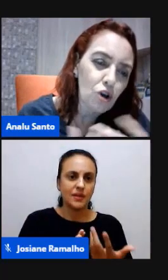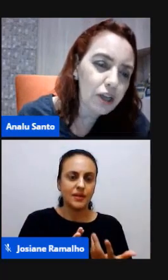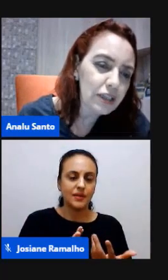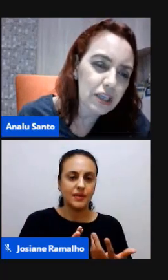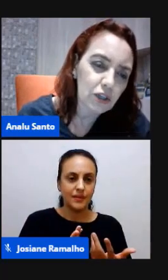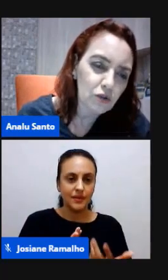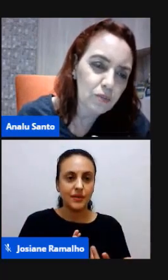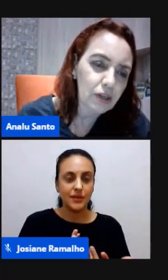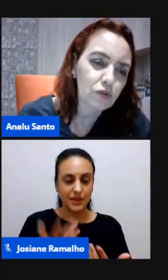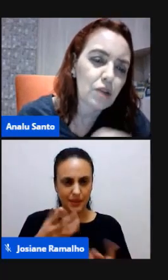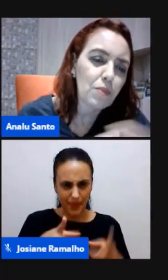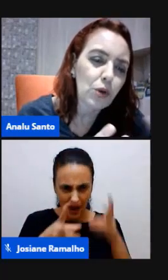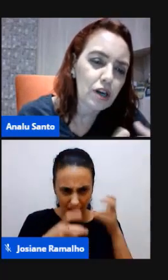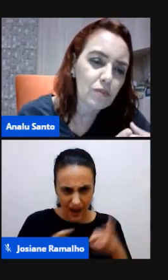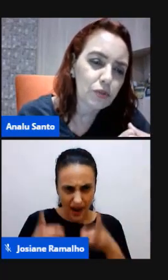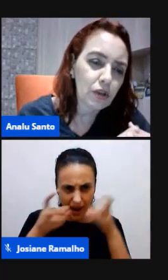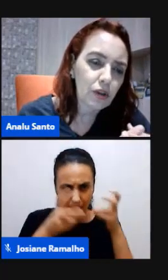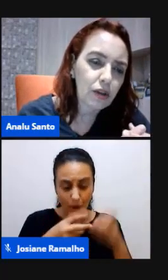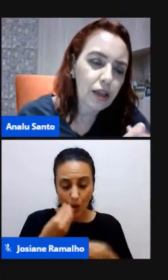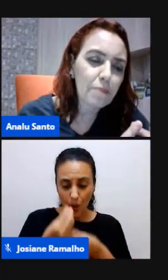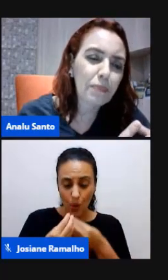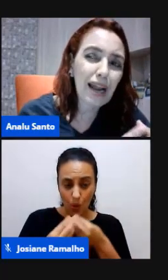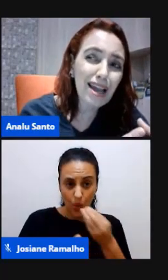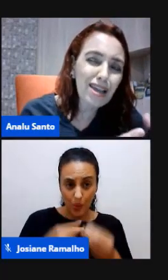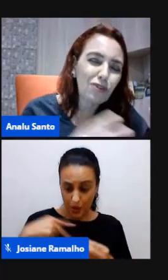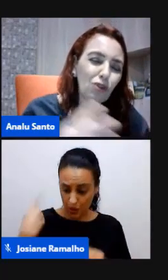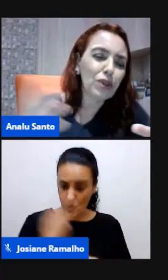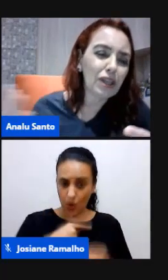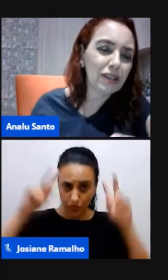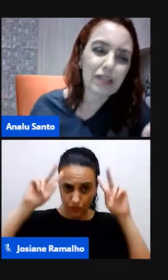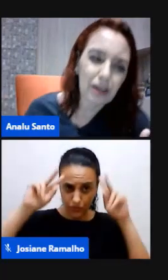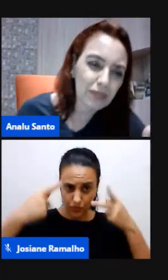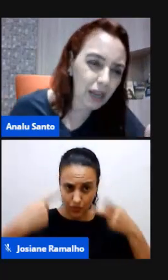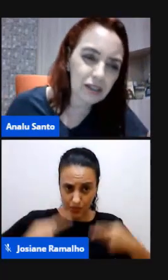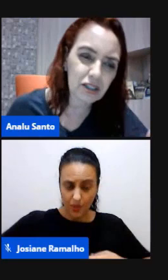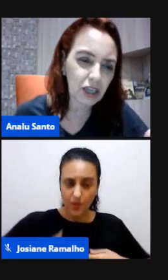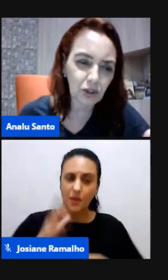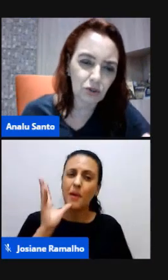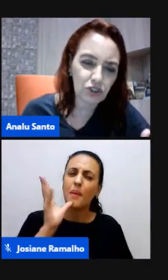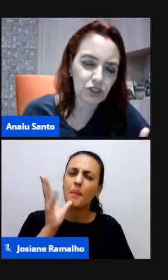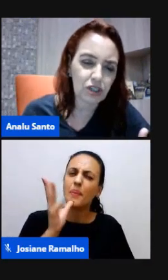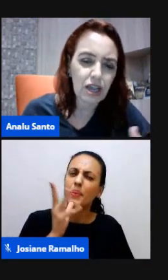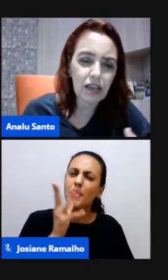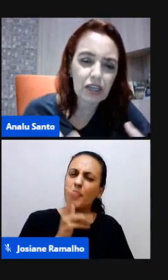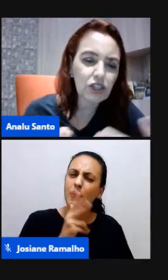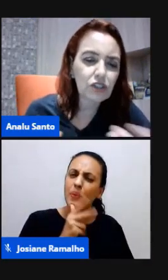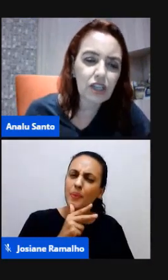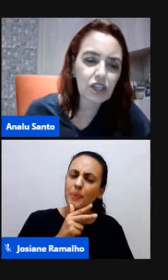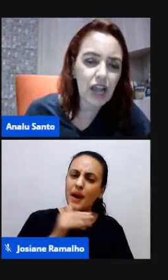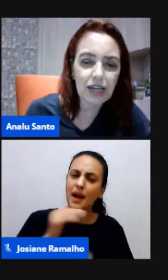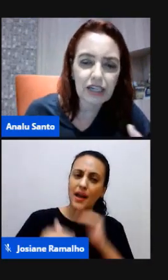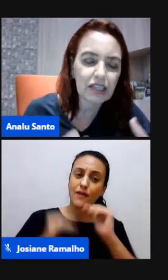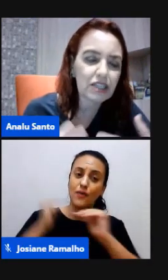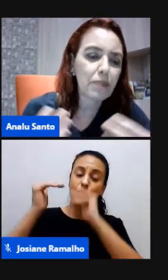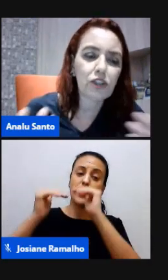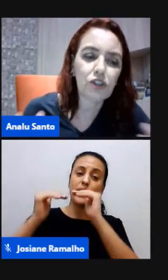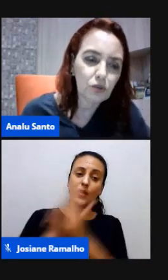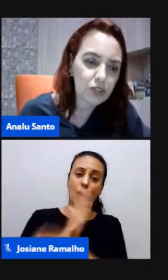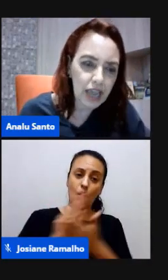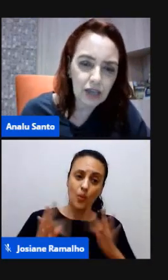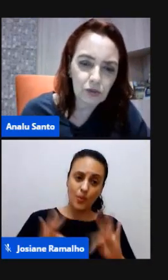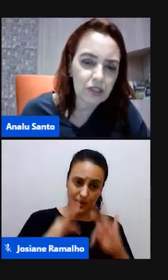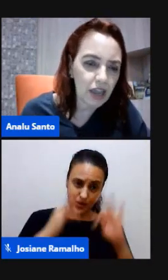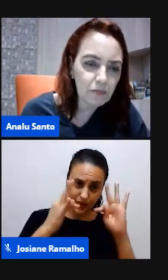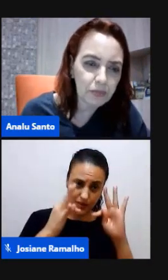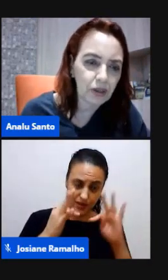tempo que nós, seres humanos, demoramos para evoluir em determinadas tecnologias. Se a gente deixar a criança a partir